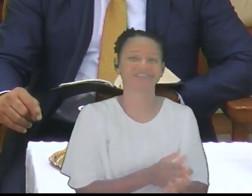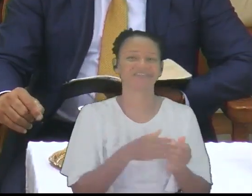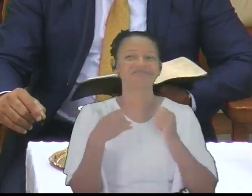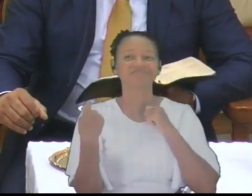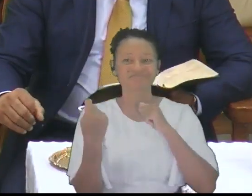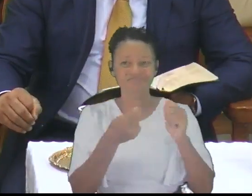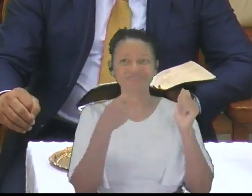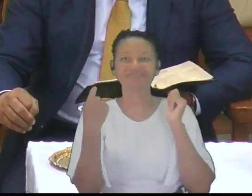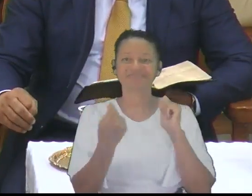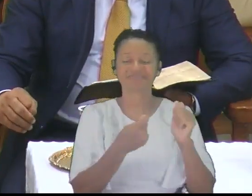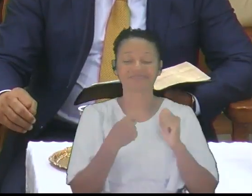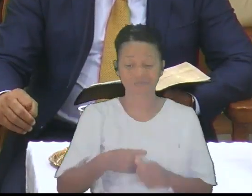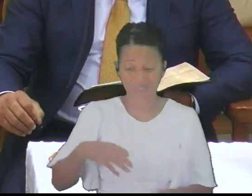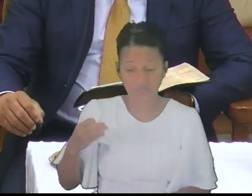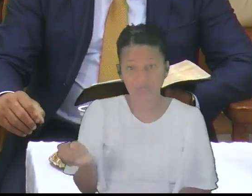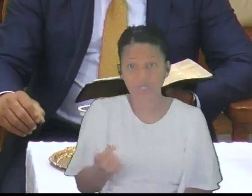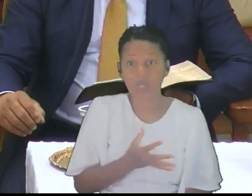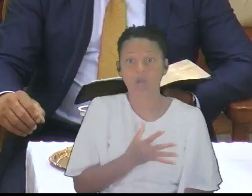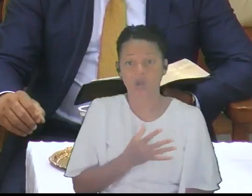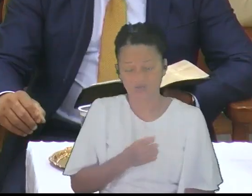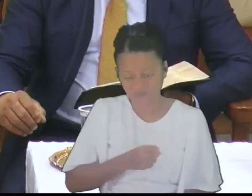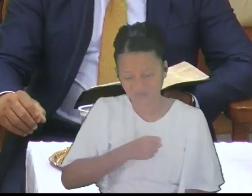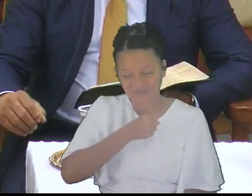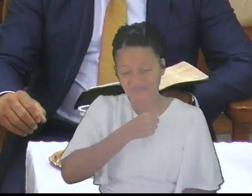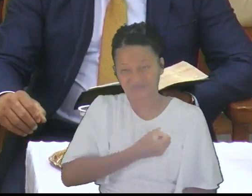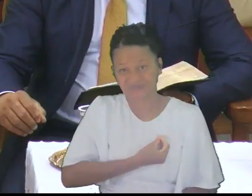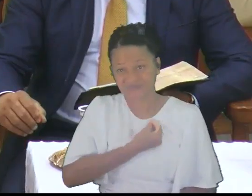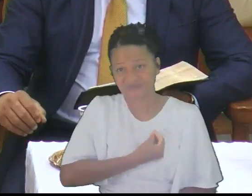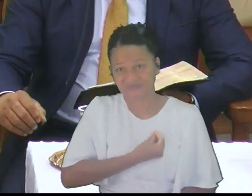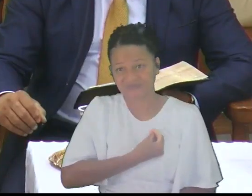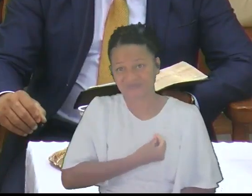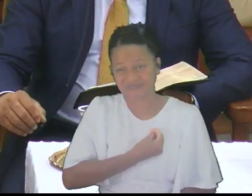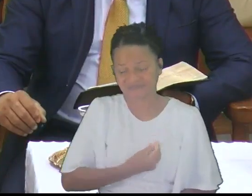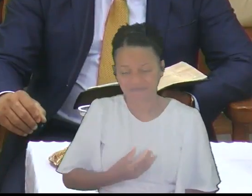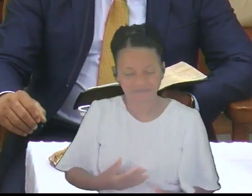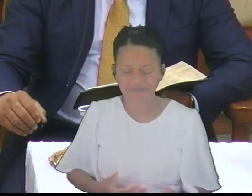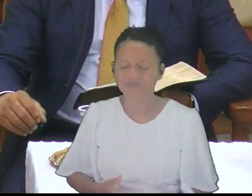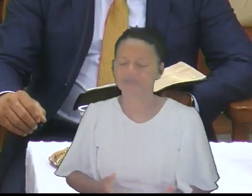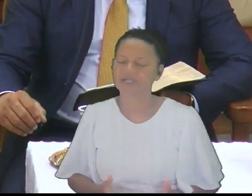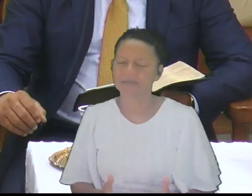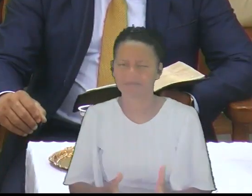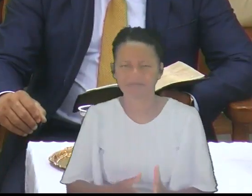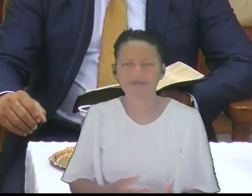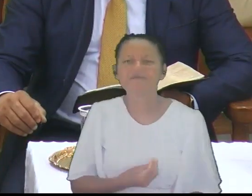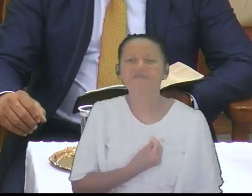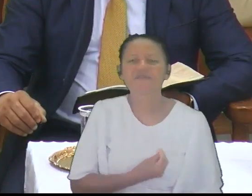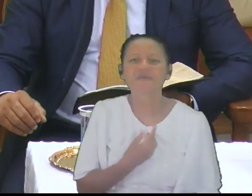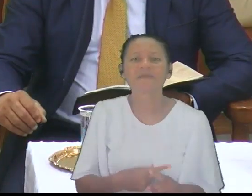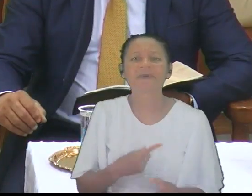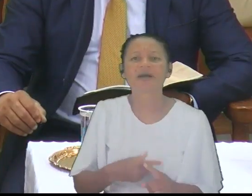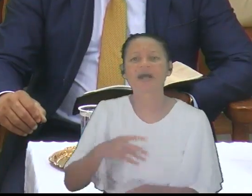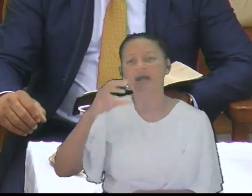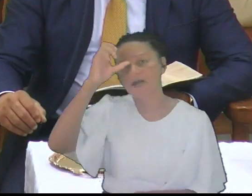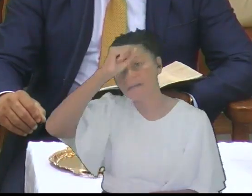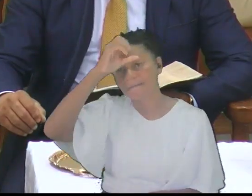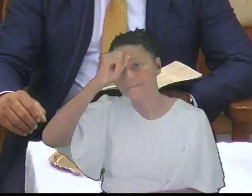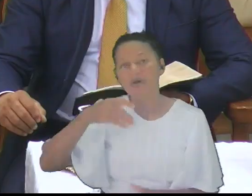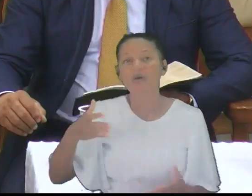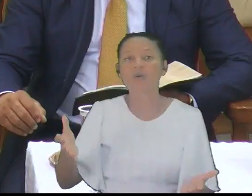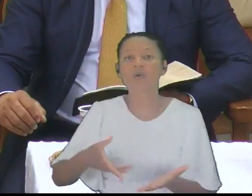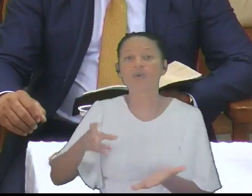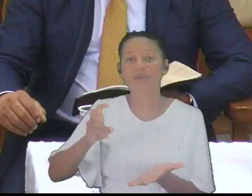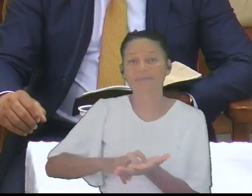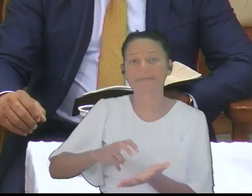Aleluia. Novo e vivo caminho. Por que vivo? Vê se vocês aprenderam. Eu vim aprender isso hoje